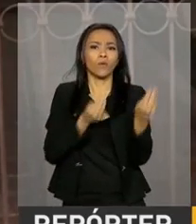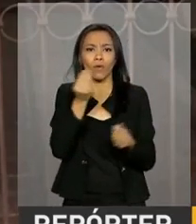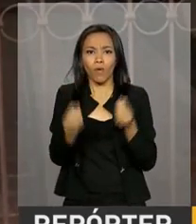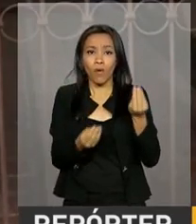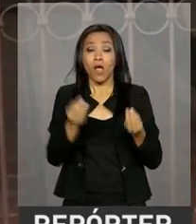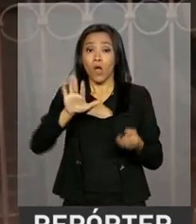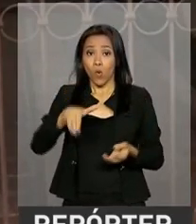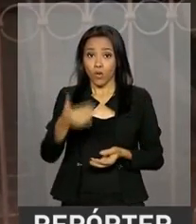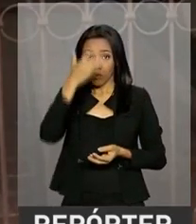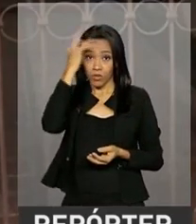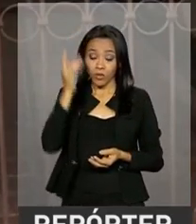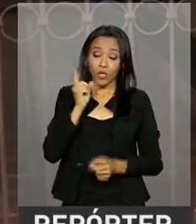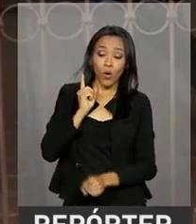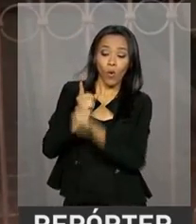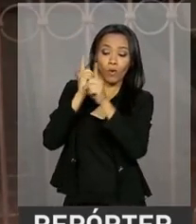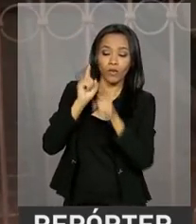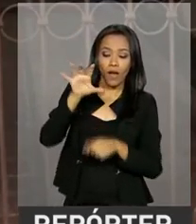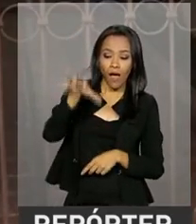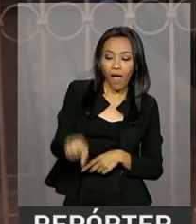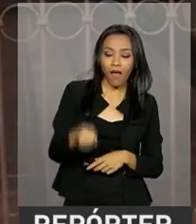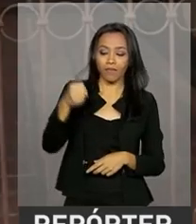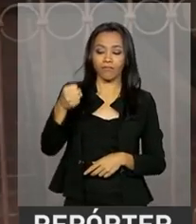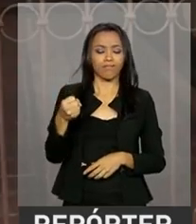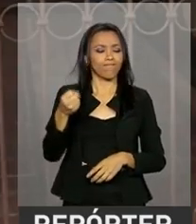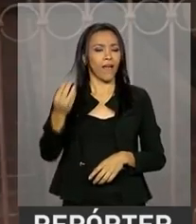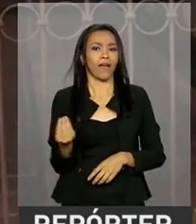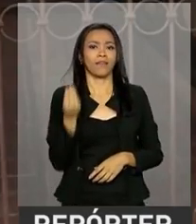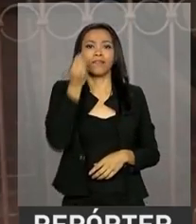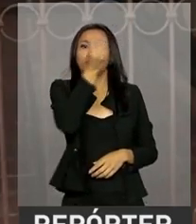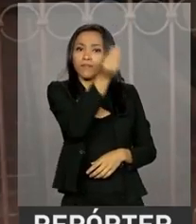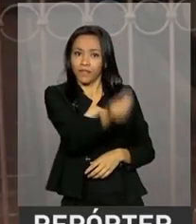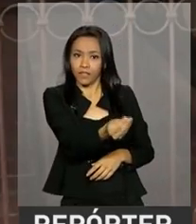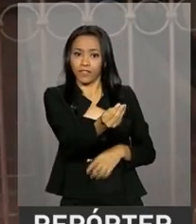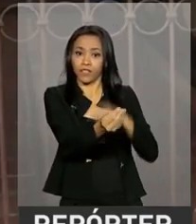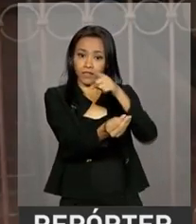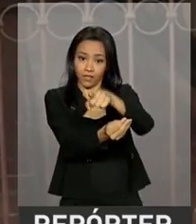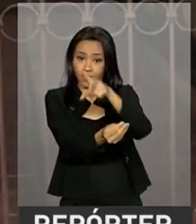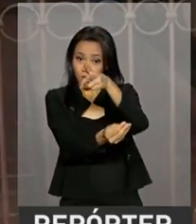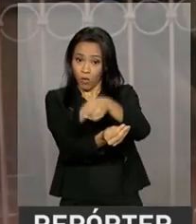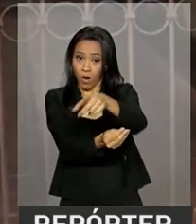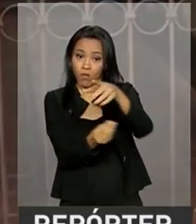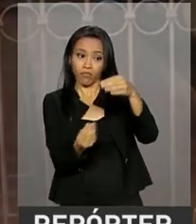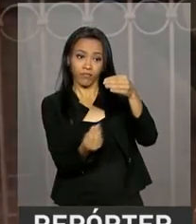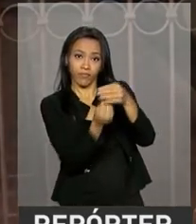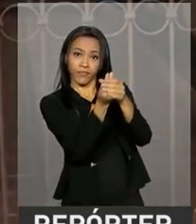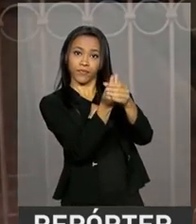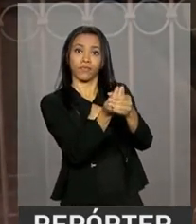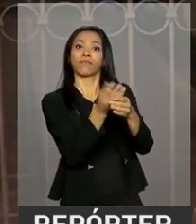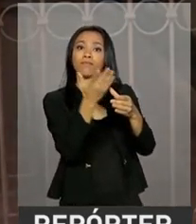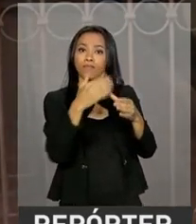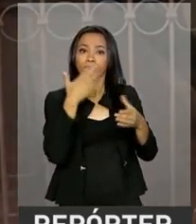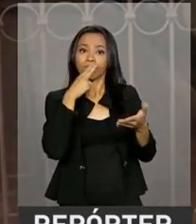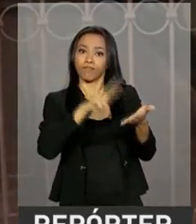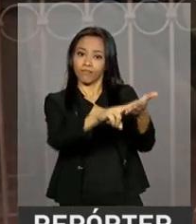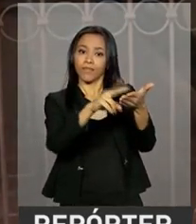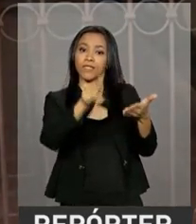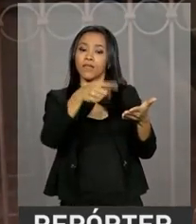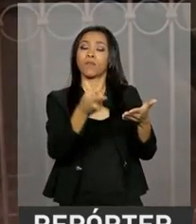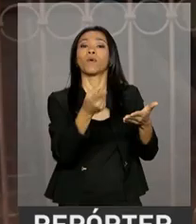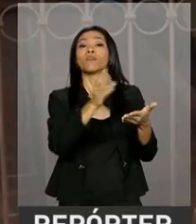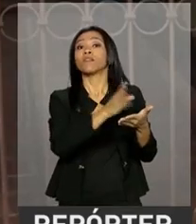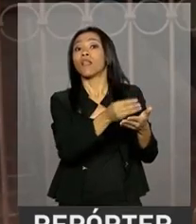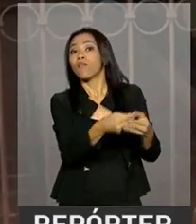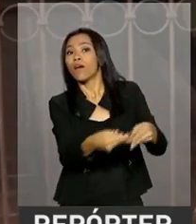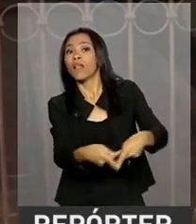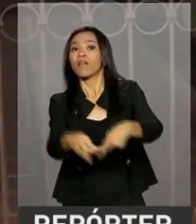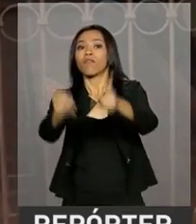encontra documentos de outras pessoas deixem em caixas de coleta como esta aqui ou entrega nas agências aí eles são encaminhados à central